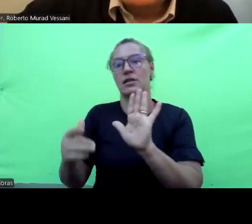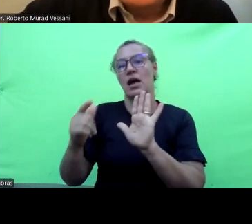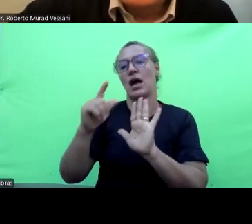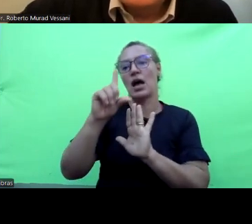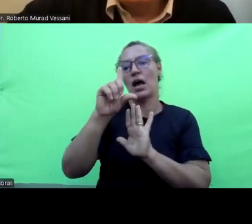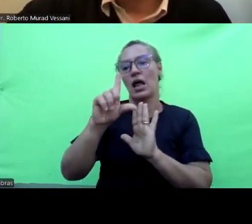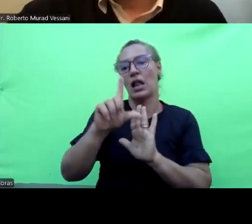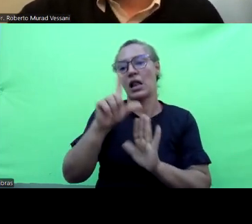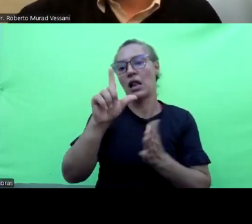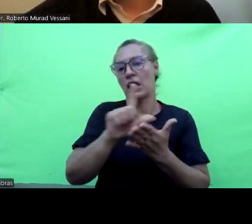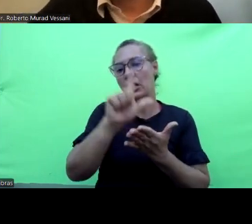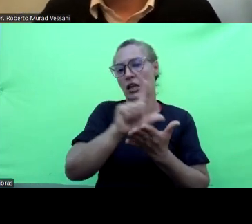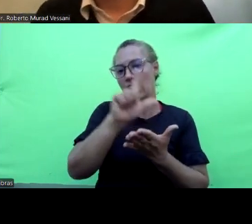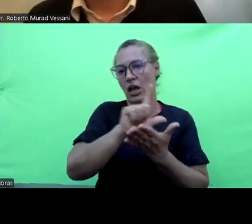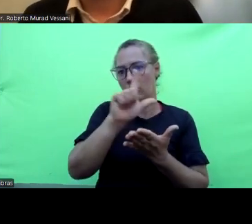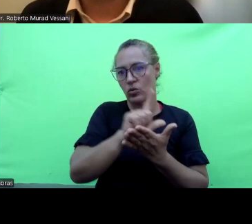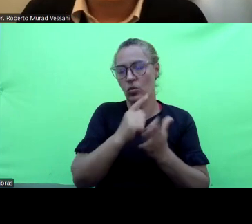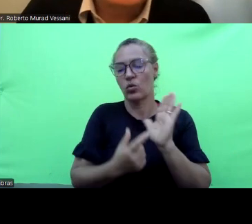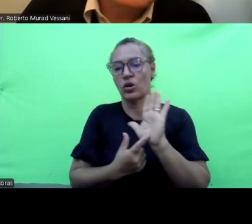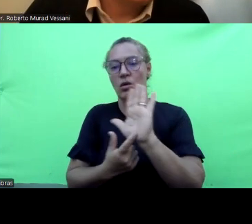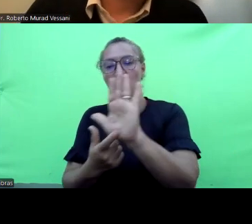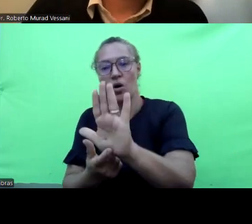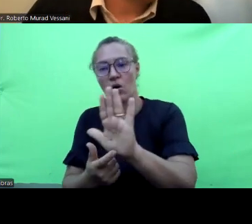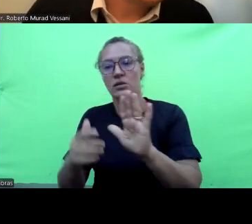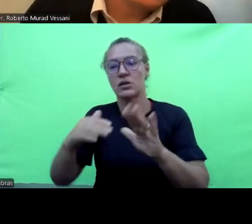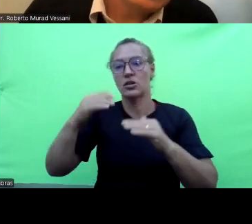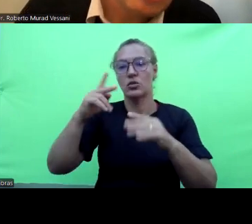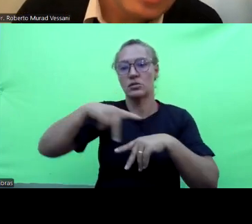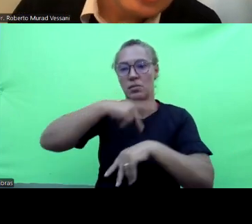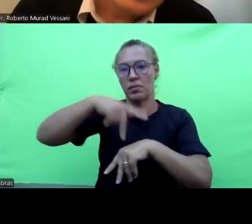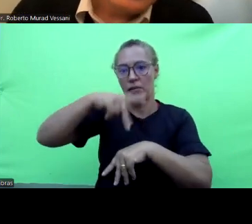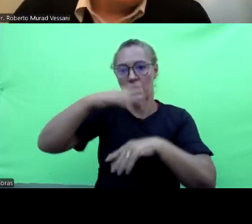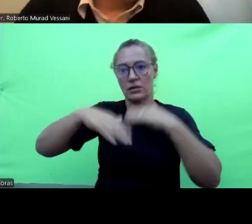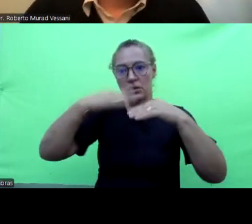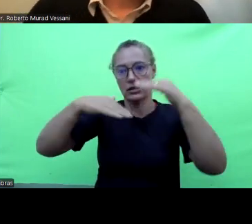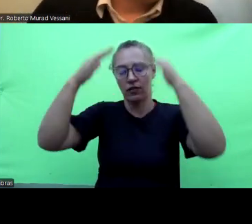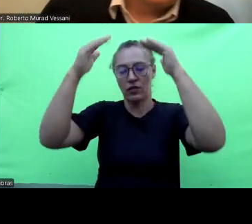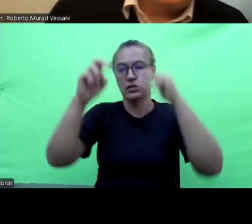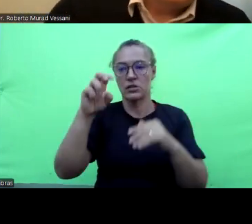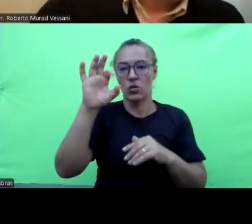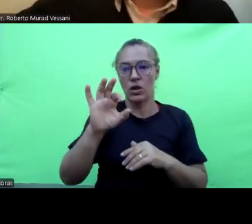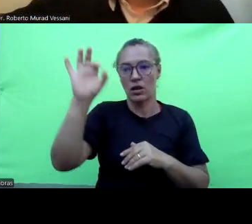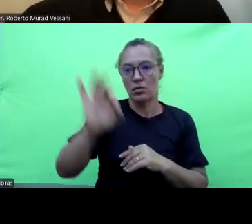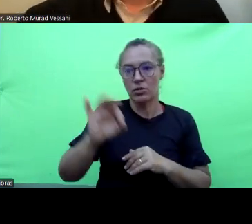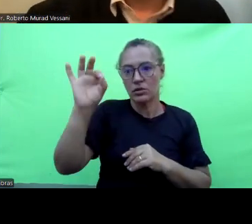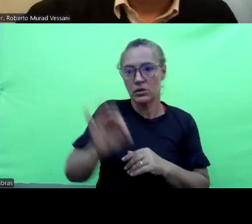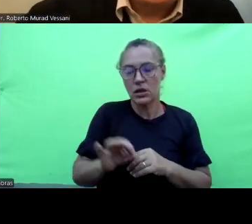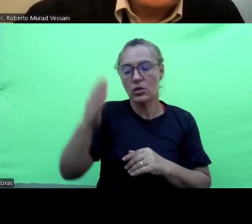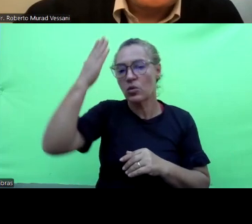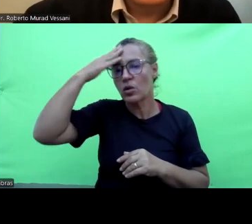que nos países desenvolvidos, aproximadamente 50% das pessoas com glaucoma não sabem que tem a